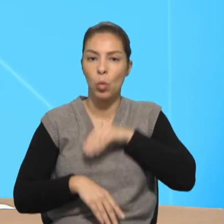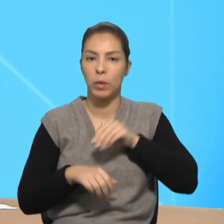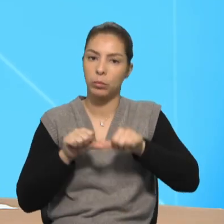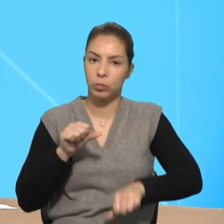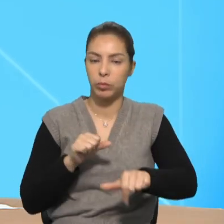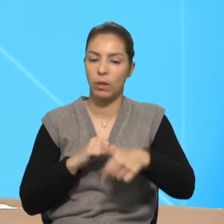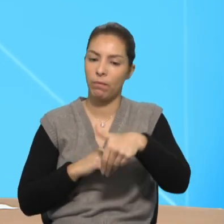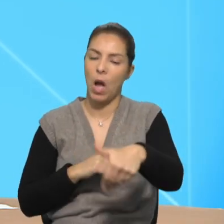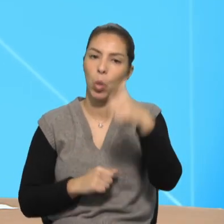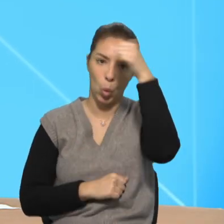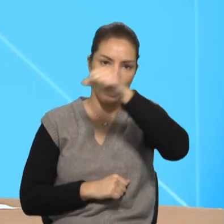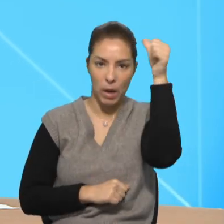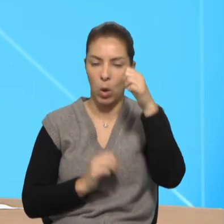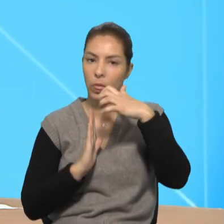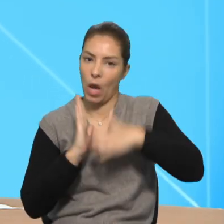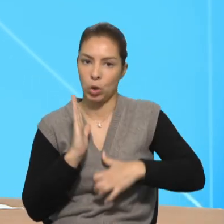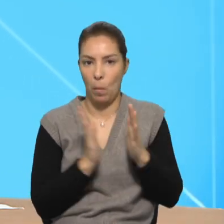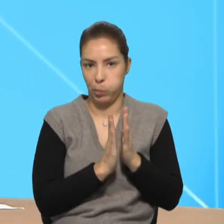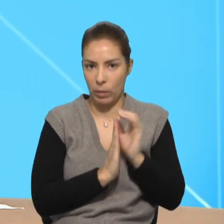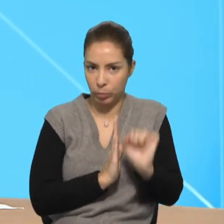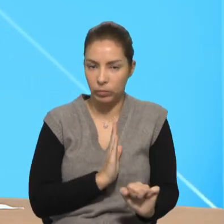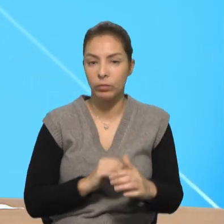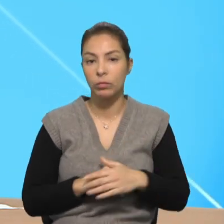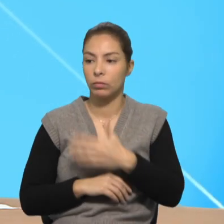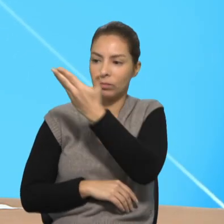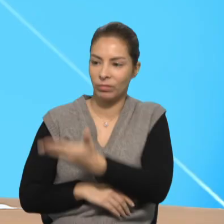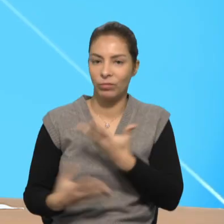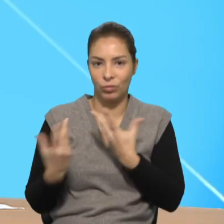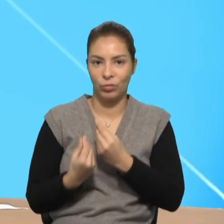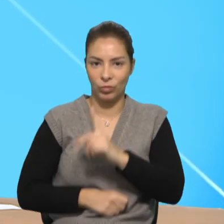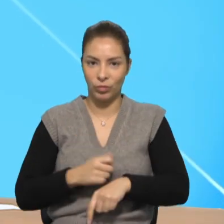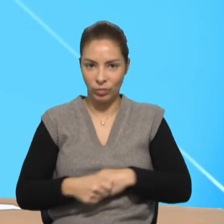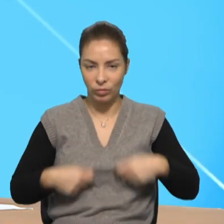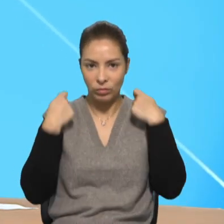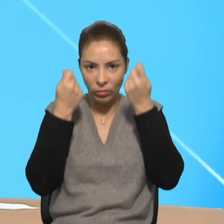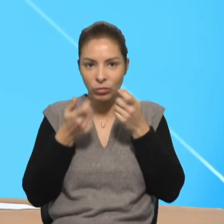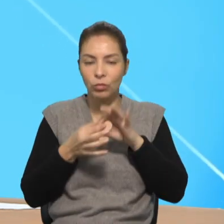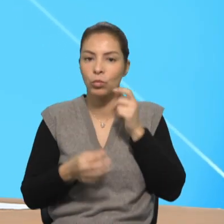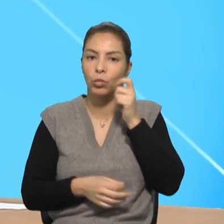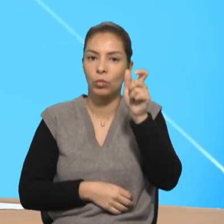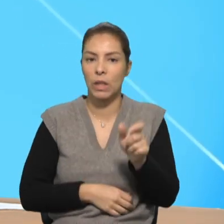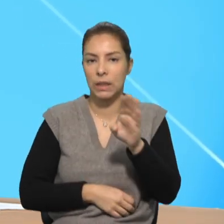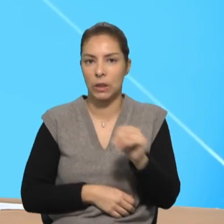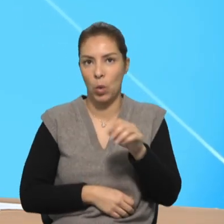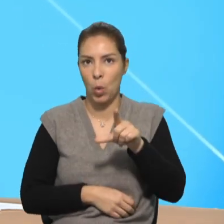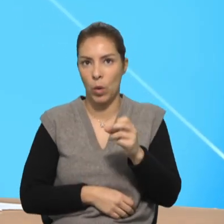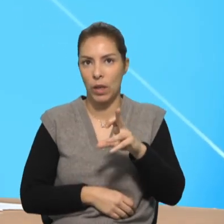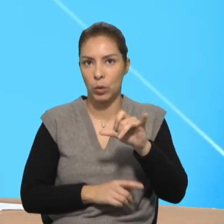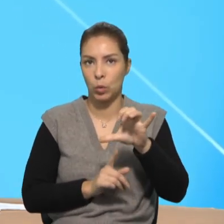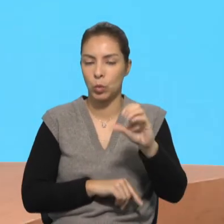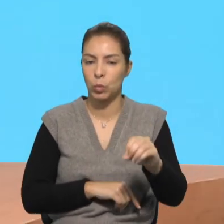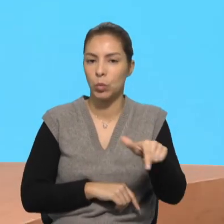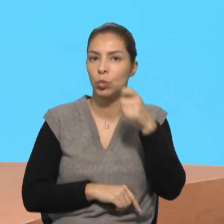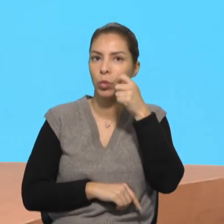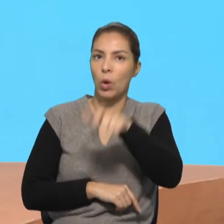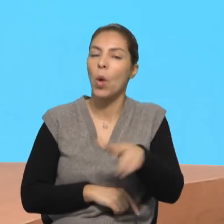domingo. Contamos para isso com a presença do franciscano, o Padre João Lourenço, e especialista em Sagrada Escritura, que cumprimento antes de mais. Muito boa tarde.